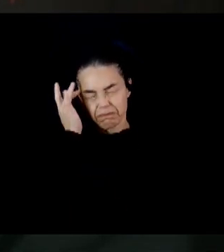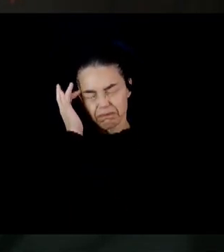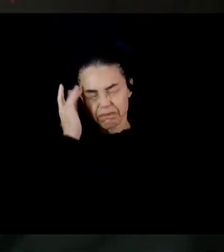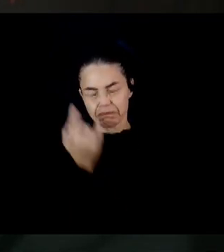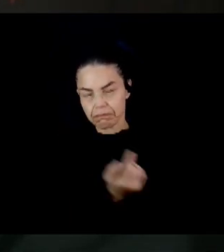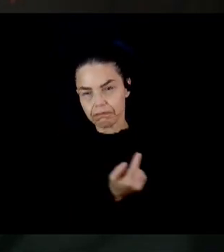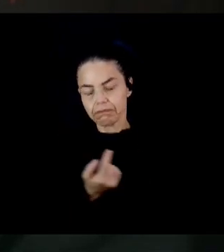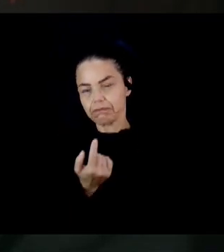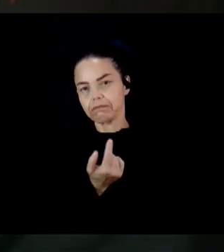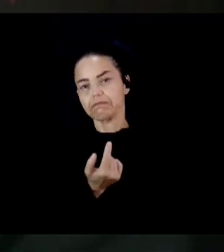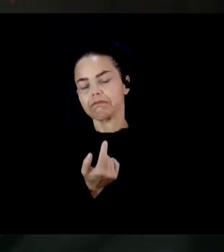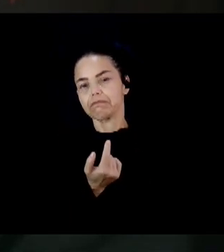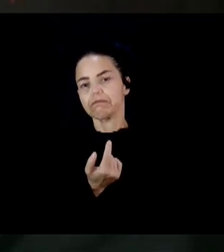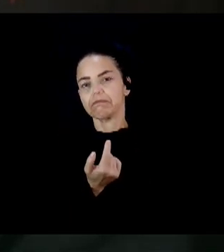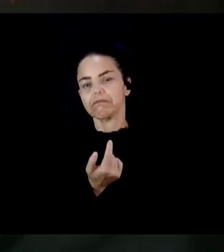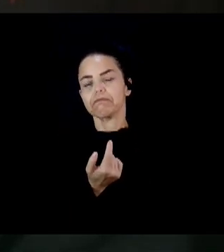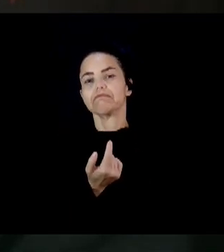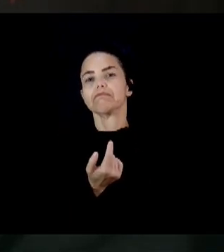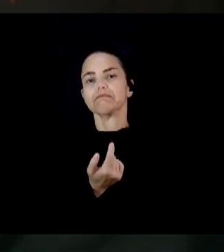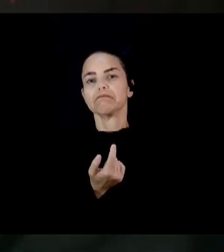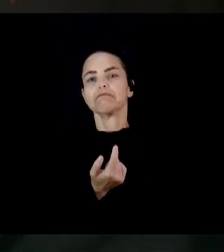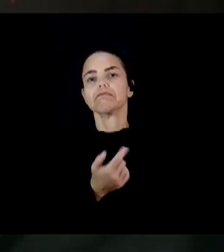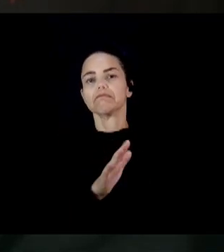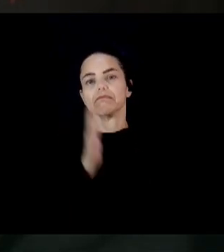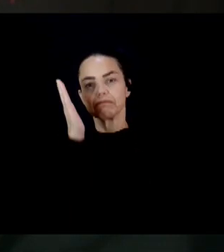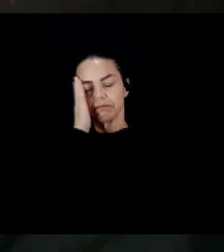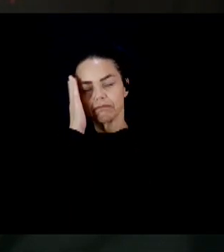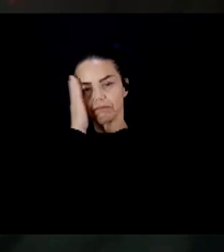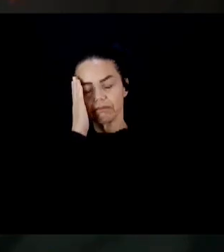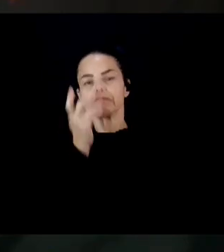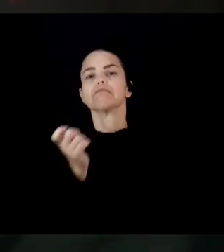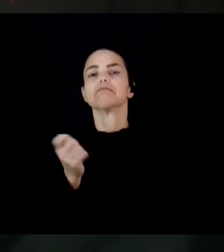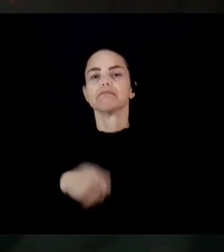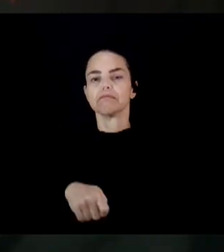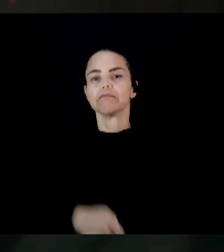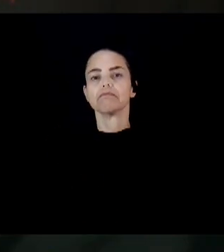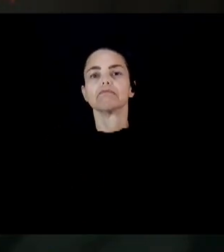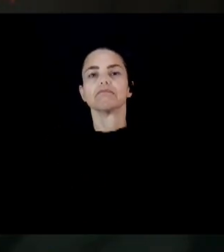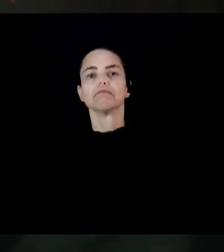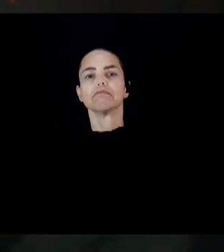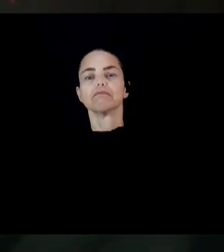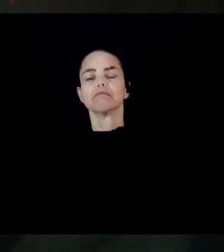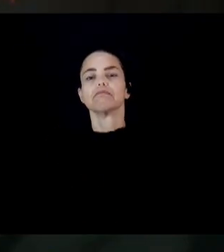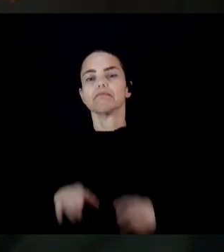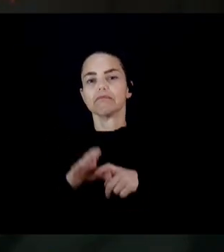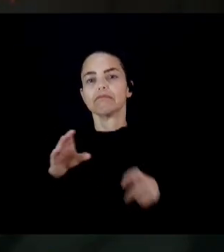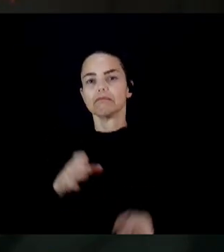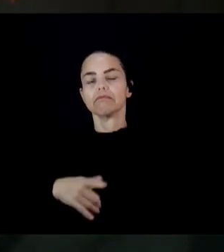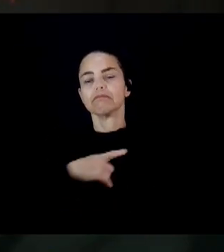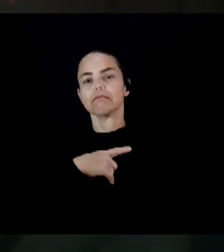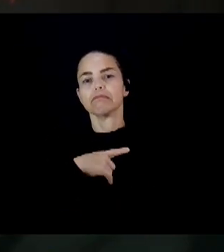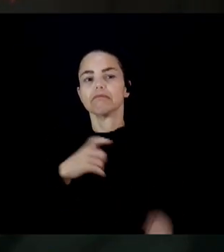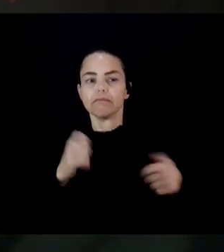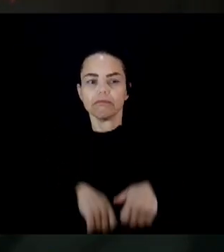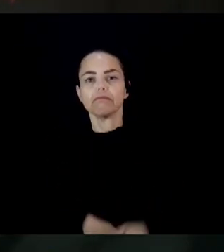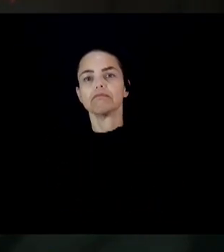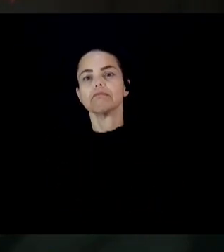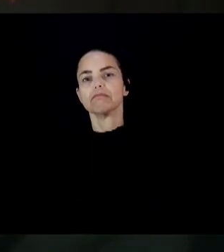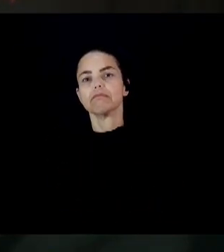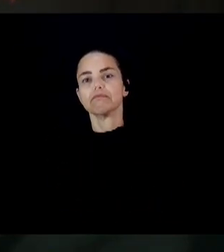devemos privar e entender que nós podemos ter a autonomia, né? E tem a possibilidade do